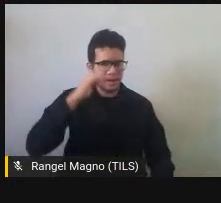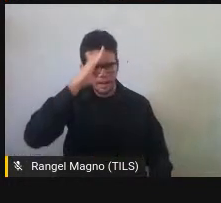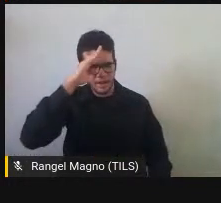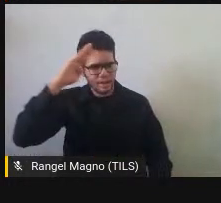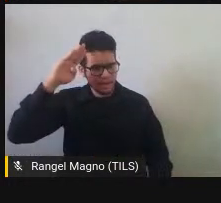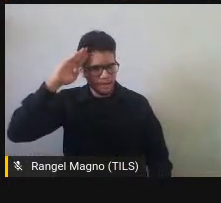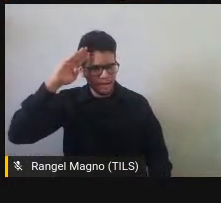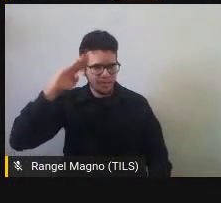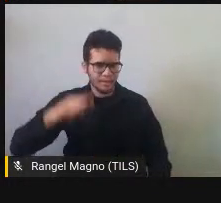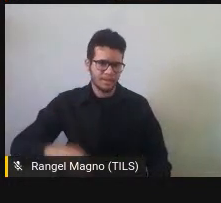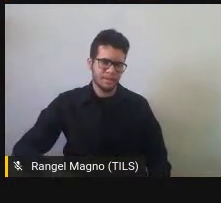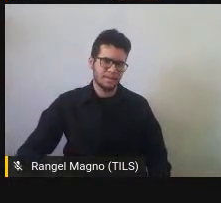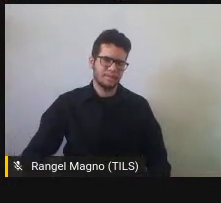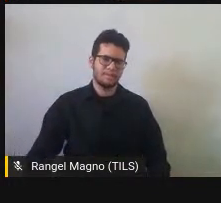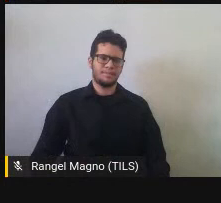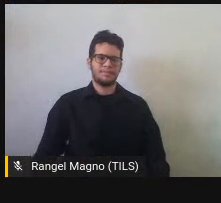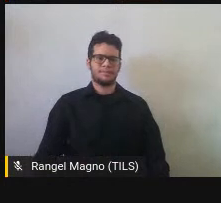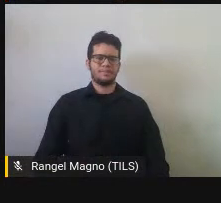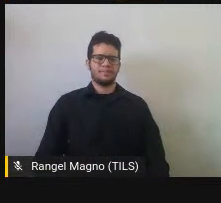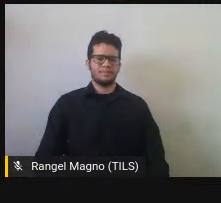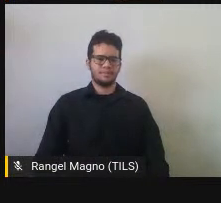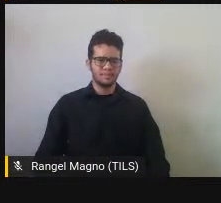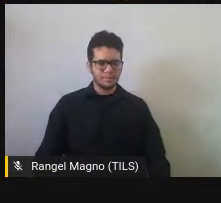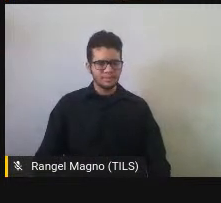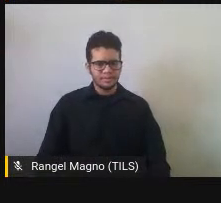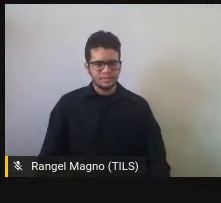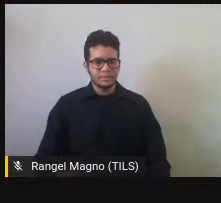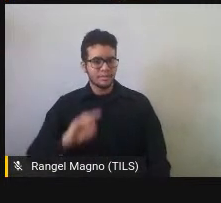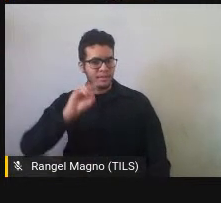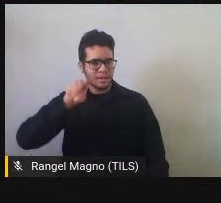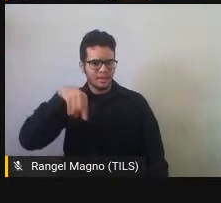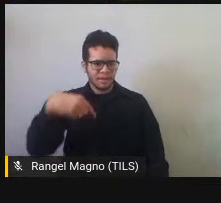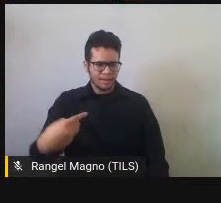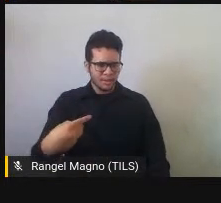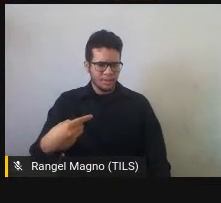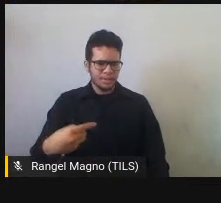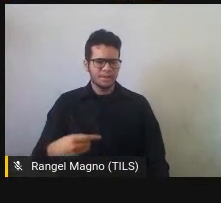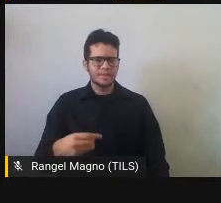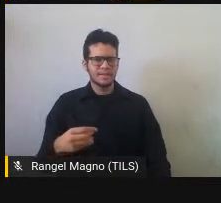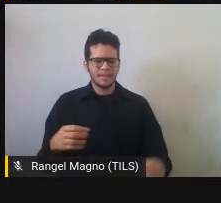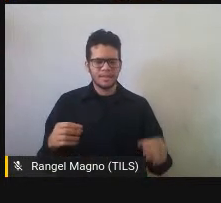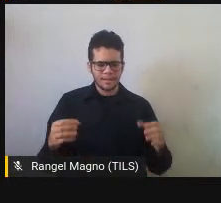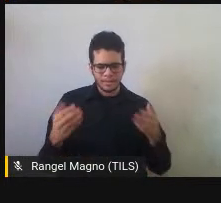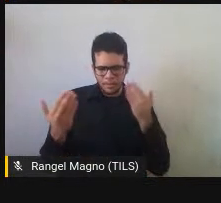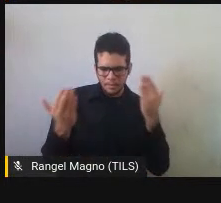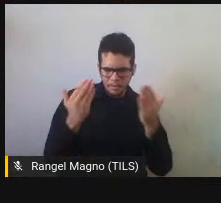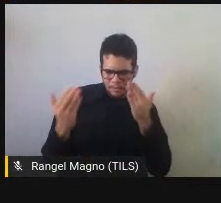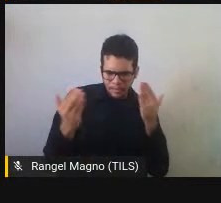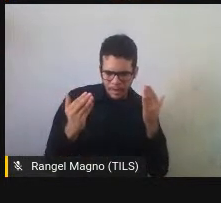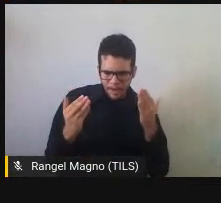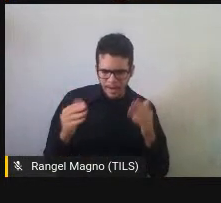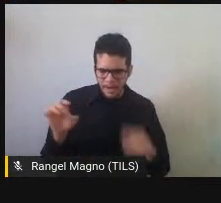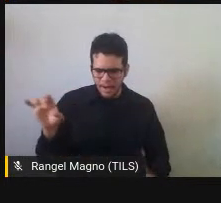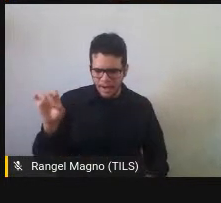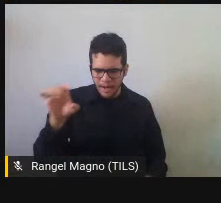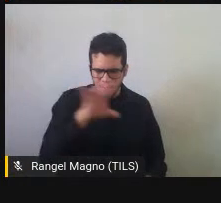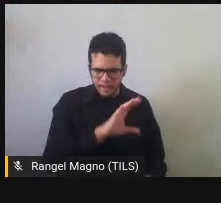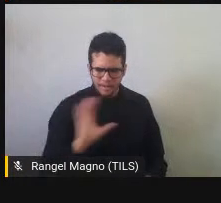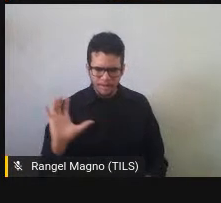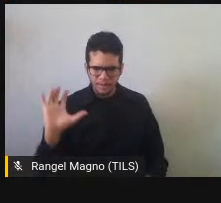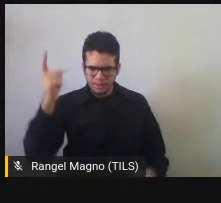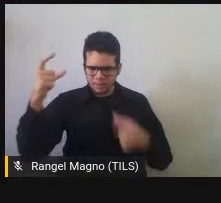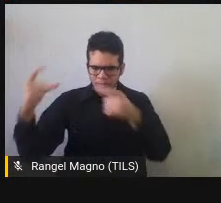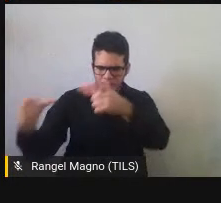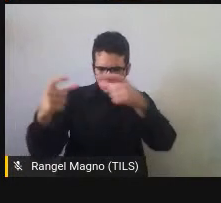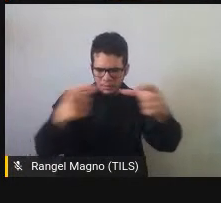após Milner afirmar durante todo o capítulo o pertencimento da linguística como domínio do discurso acadêmico regrado